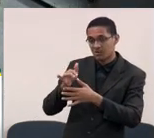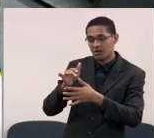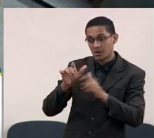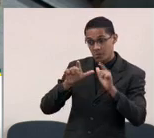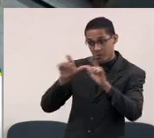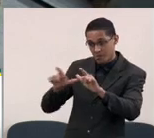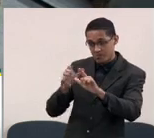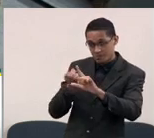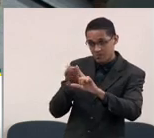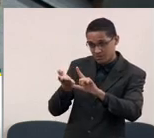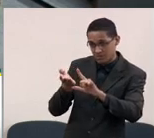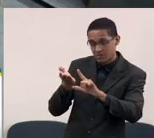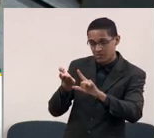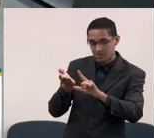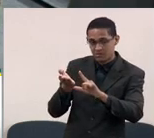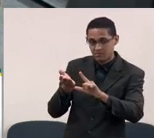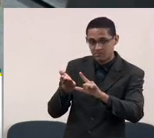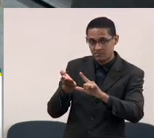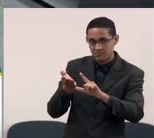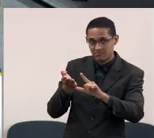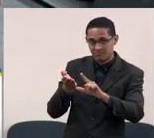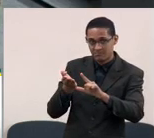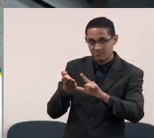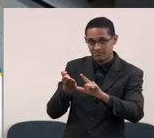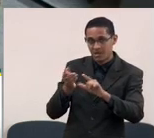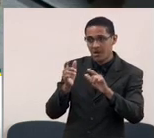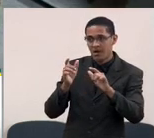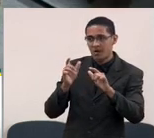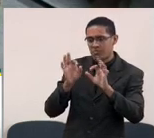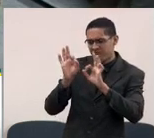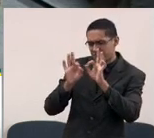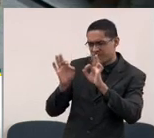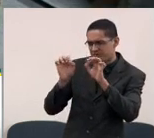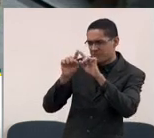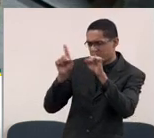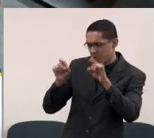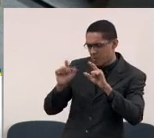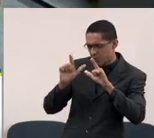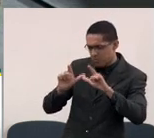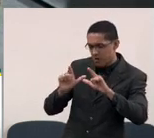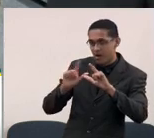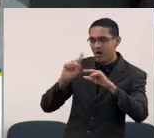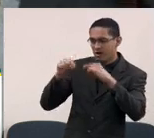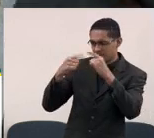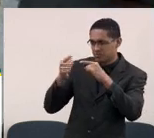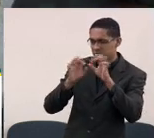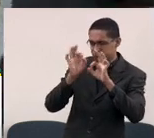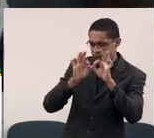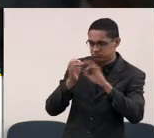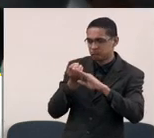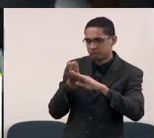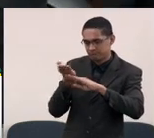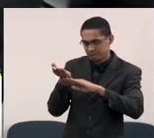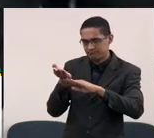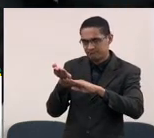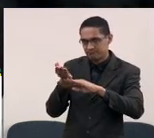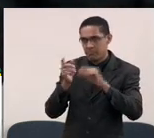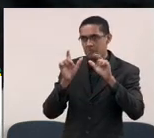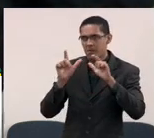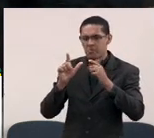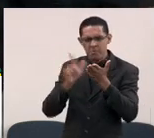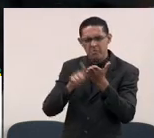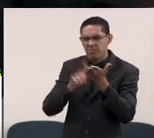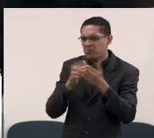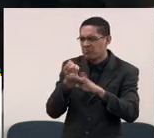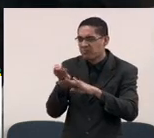merece, né, que seja feita uma moldura bonita. Então, eu vou providenciar a moldura, depois a gente faz entrega para ele, para não entregar só